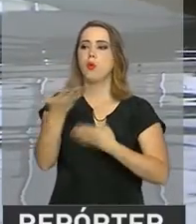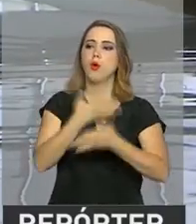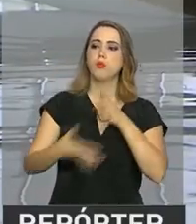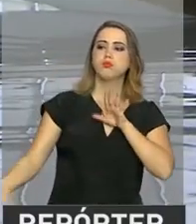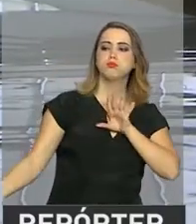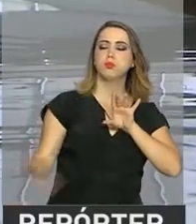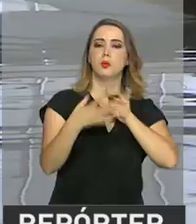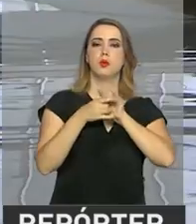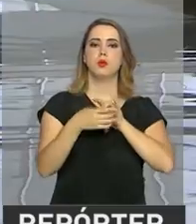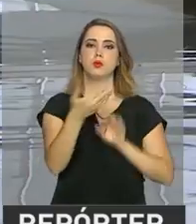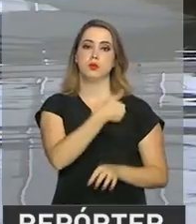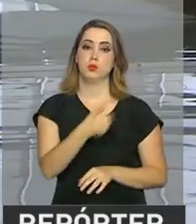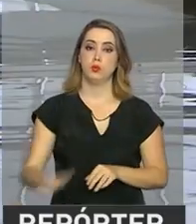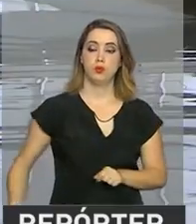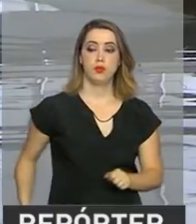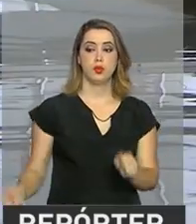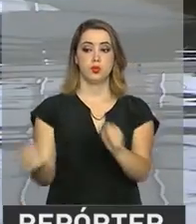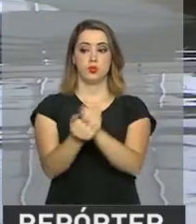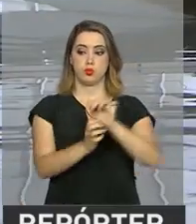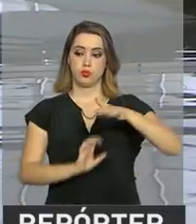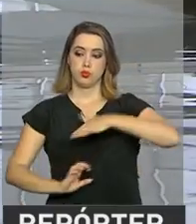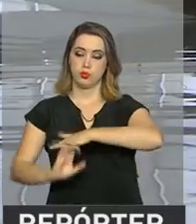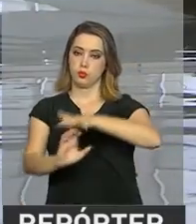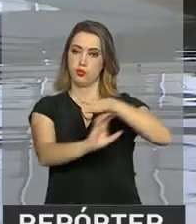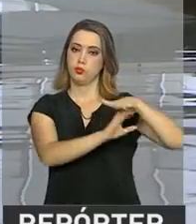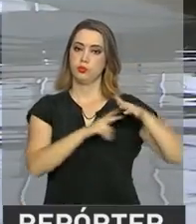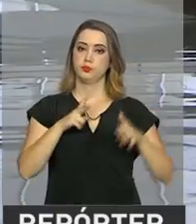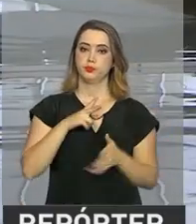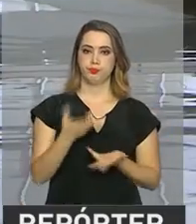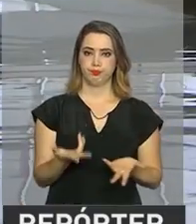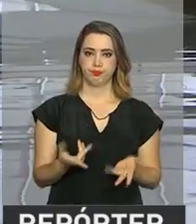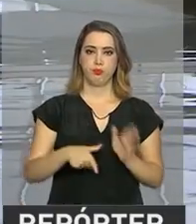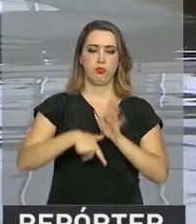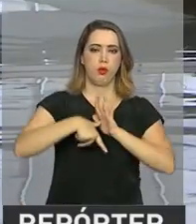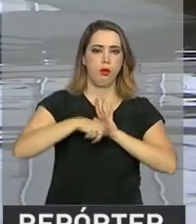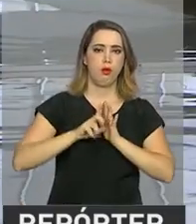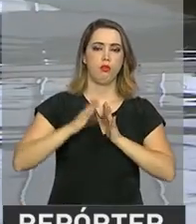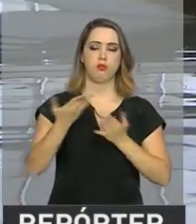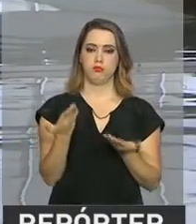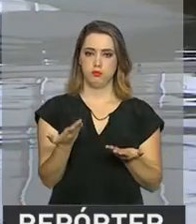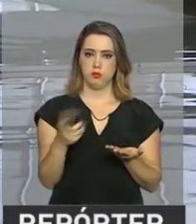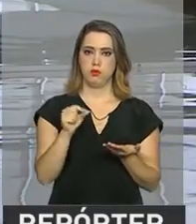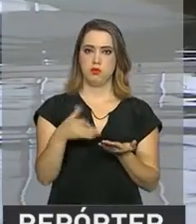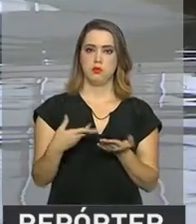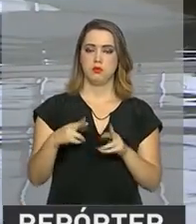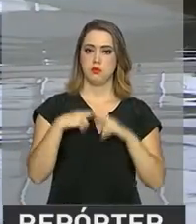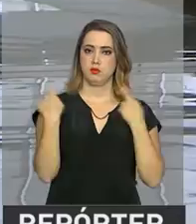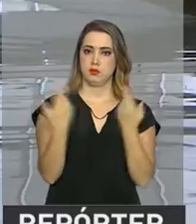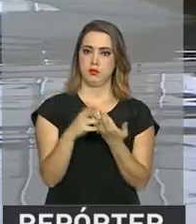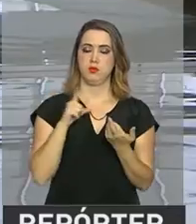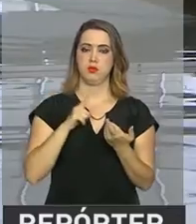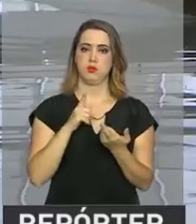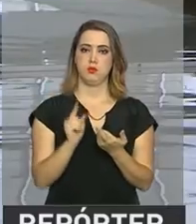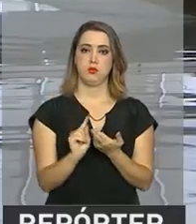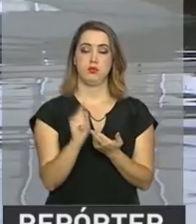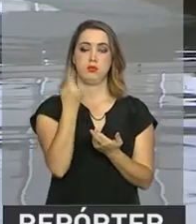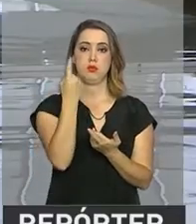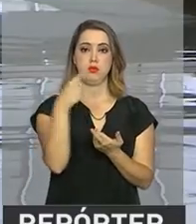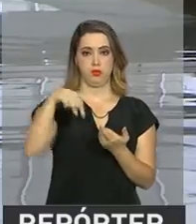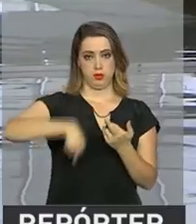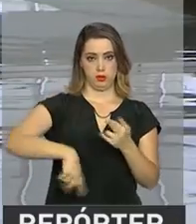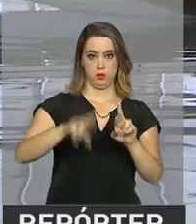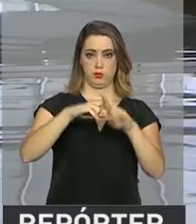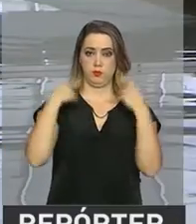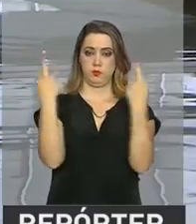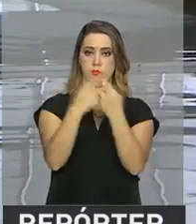no país antes dessa dessa participação do presidente michel temer neste encontro já no começo da noite está prevista uma reunião aqui no